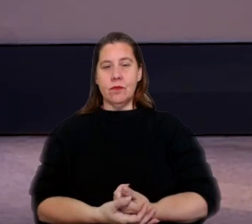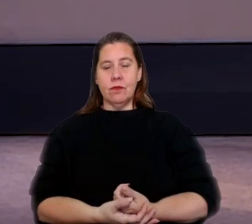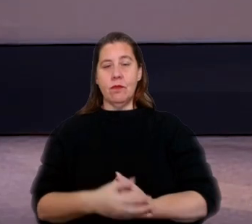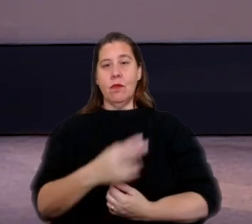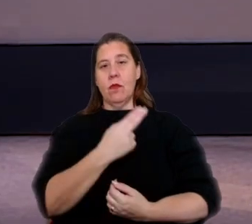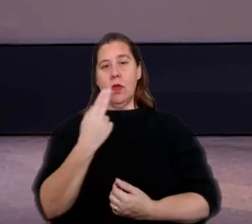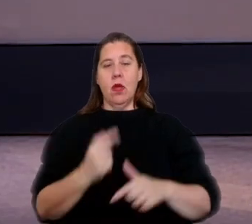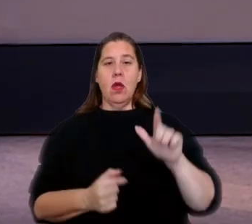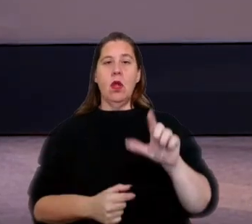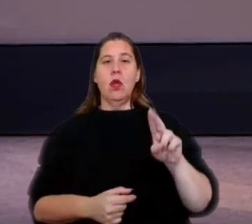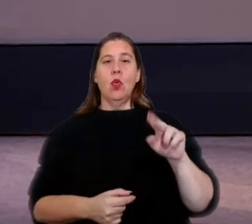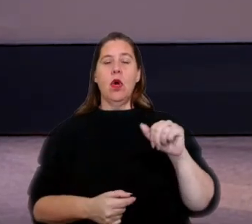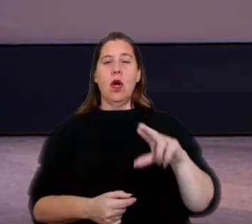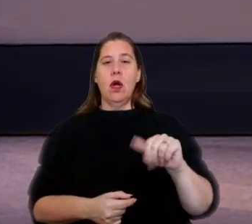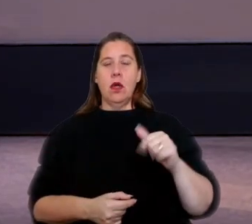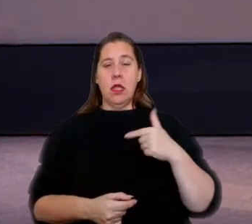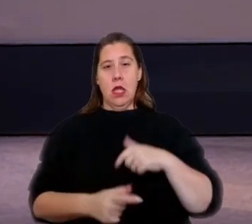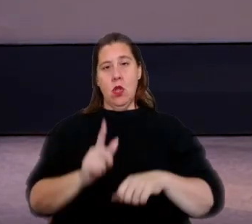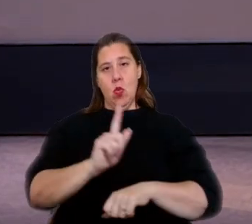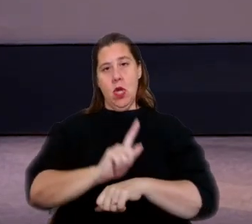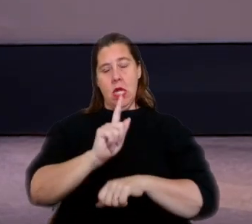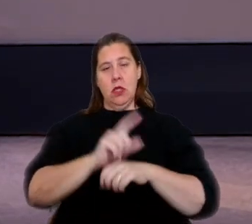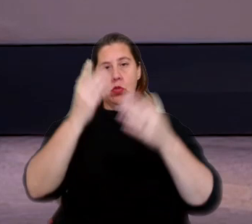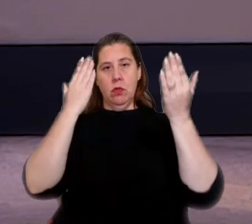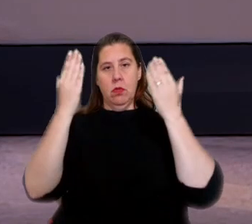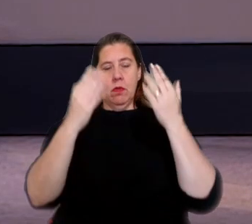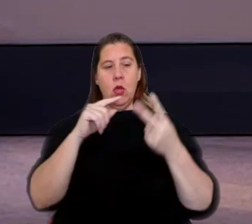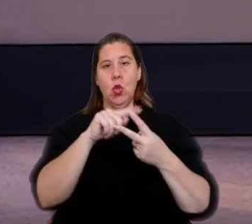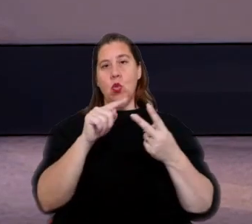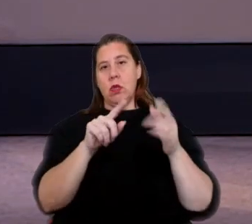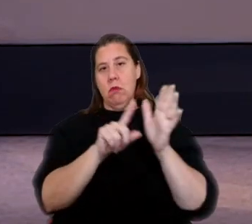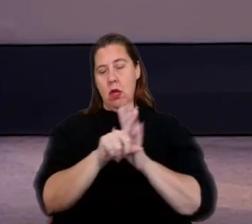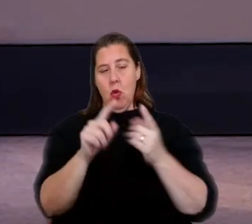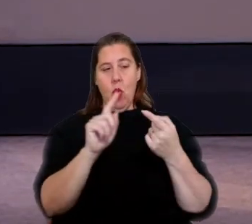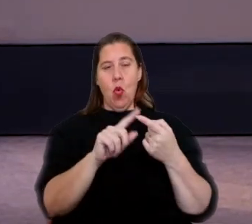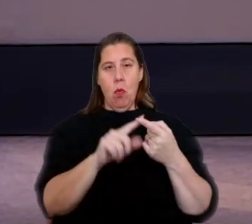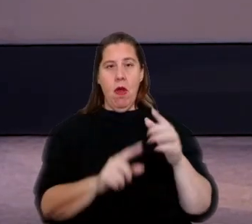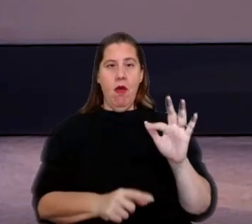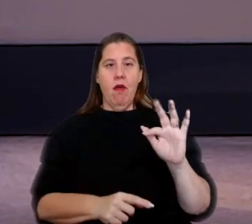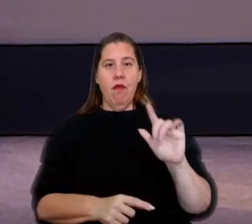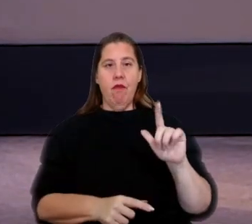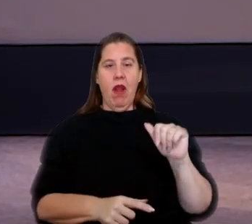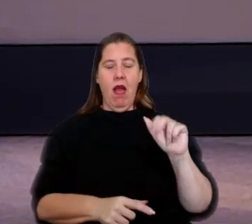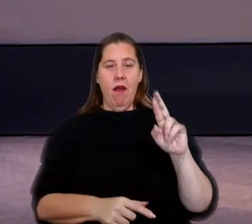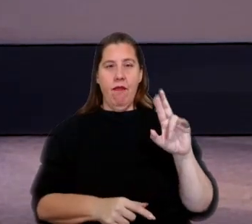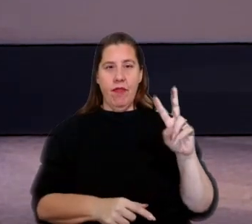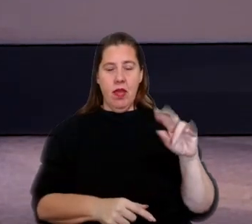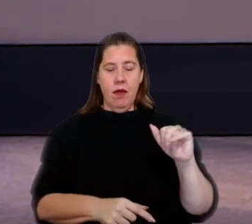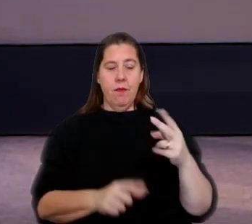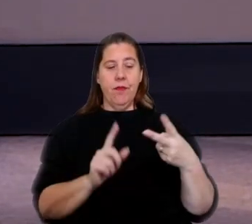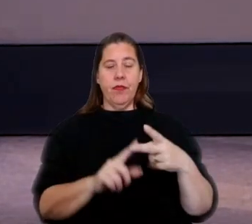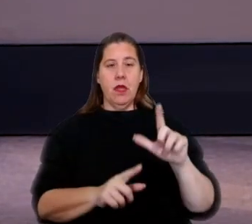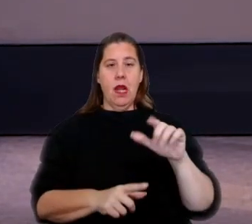Tá ouvindo? Meu nome é Luana. Estou na graduação de psicologia, tenho duas coisas para falar, uma para a Flávia e outra para o